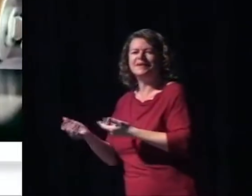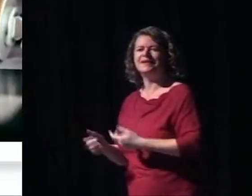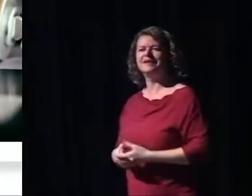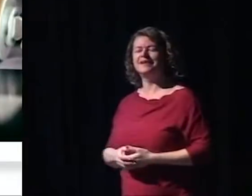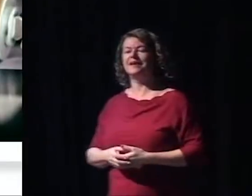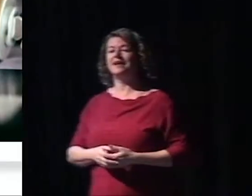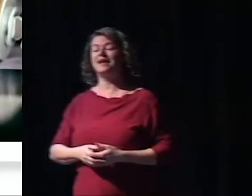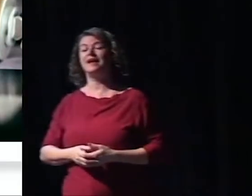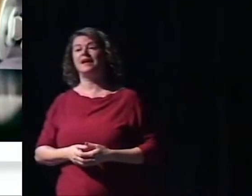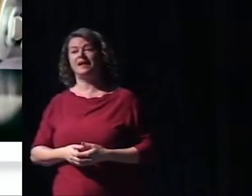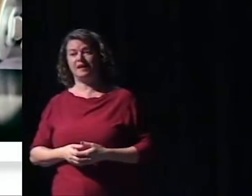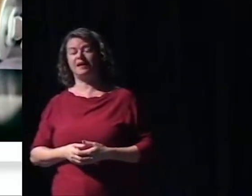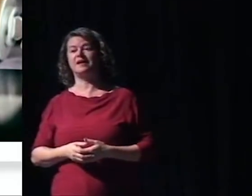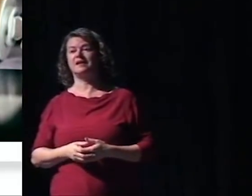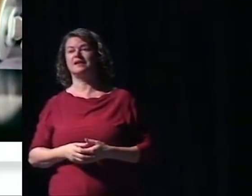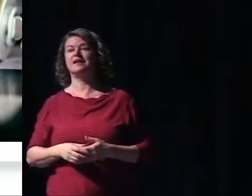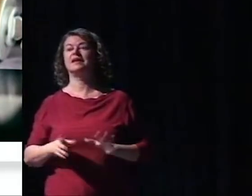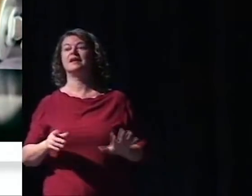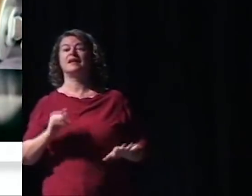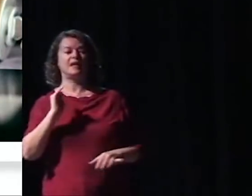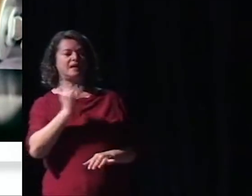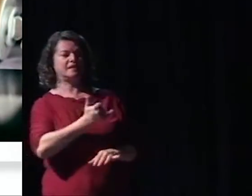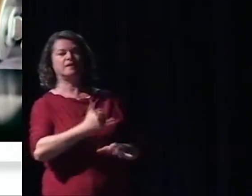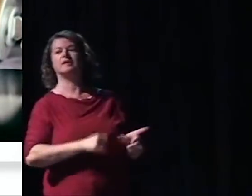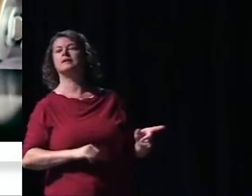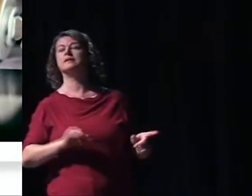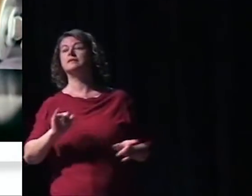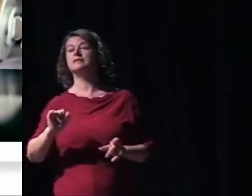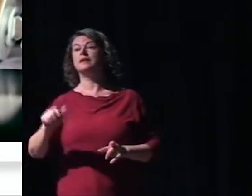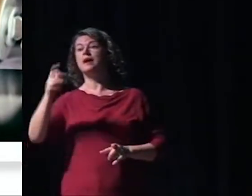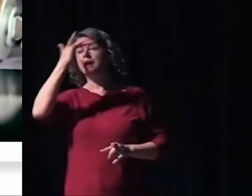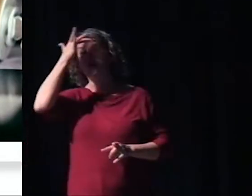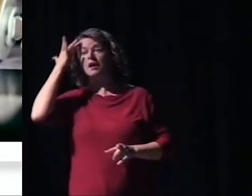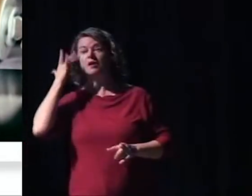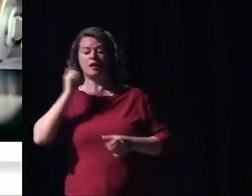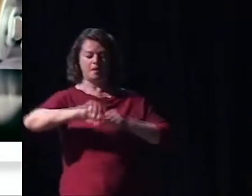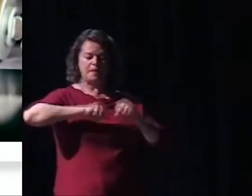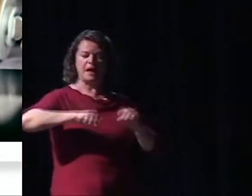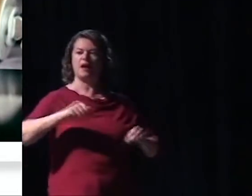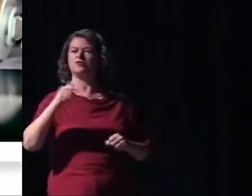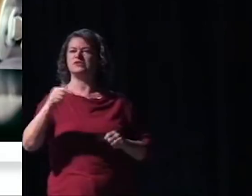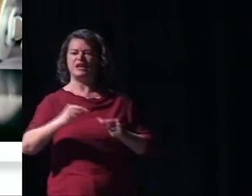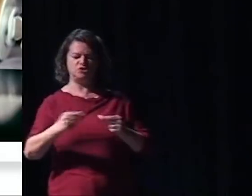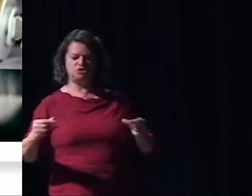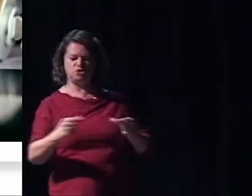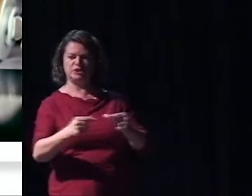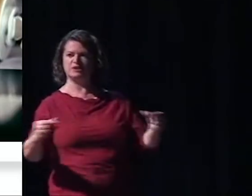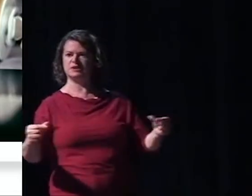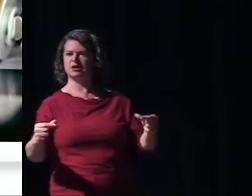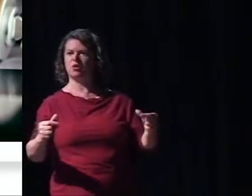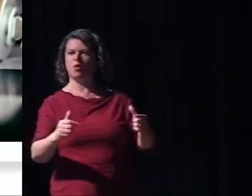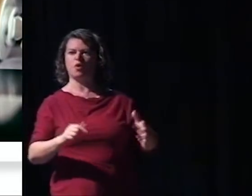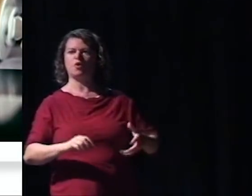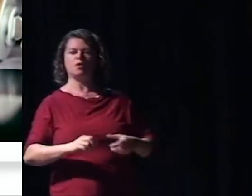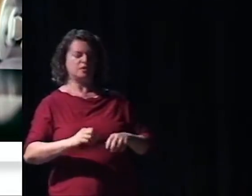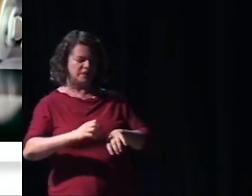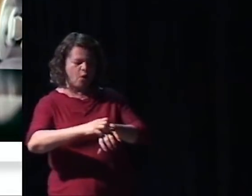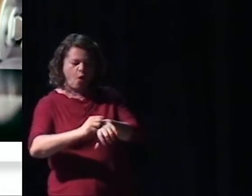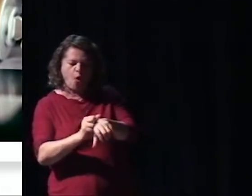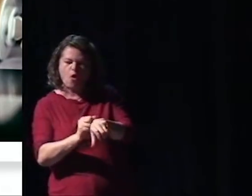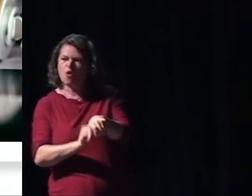Respondeu Sansão: se alguém me amarrar com 7 tiras de couro ainda úmidas, ficarei tão fraco quanto qualquer outro